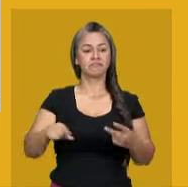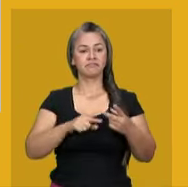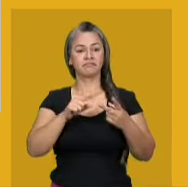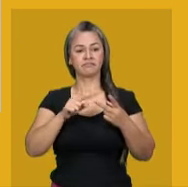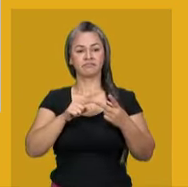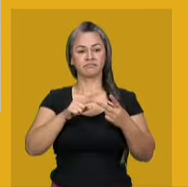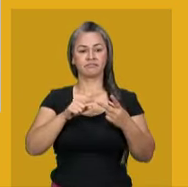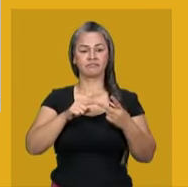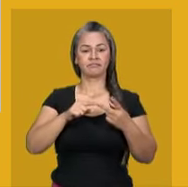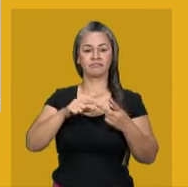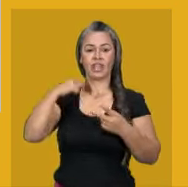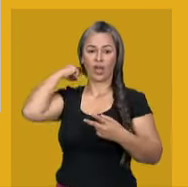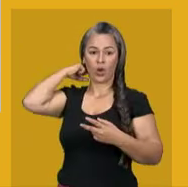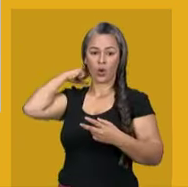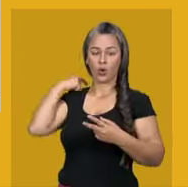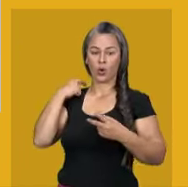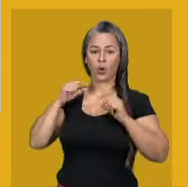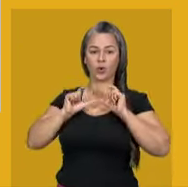coluna vertebral,